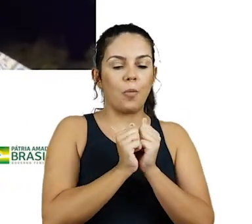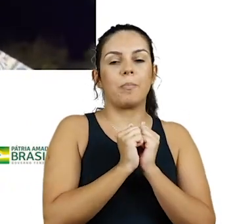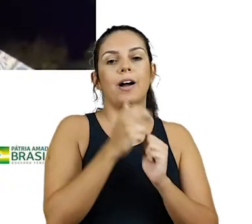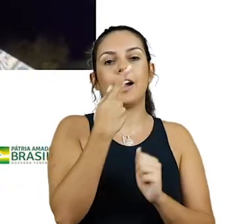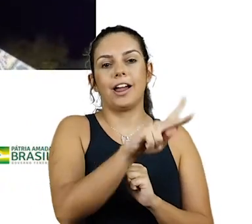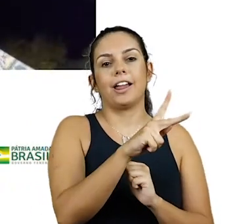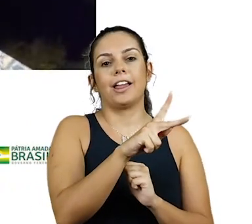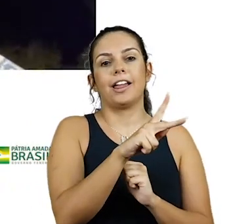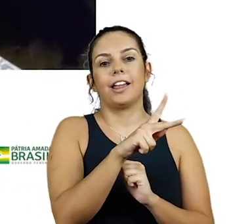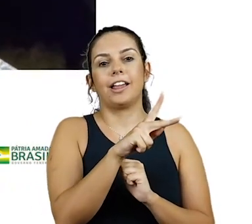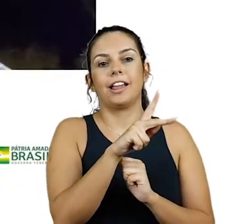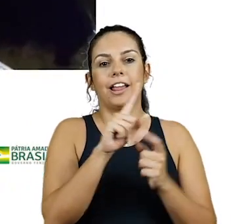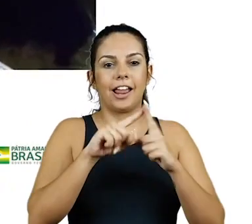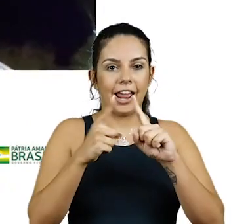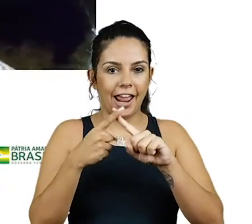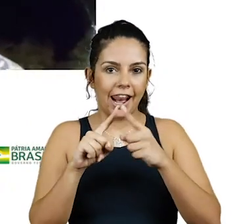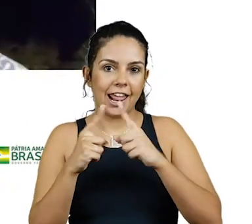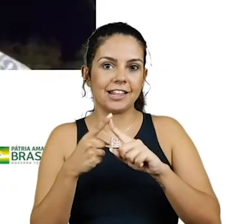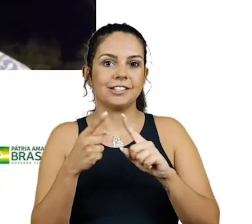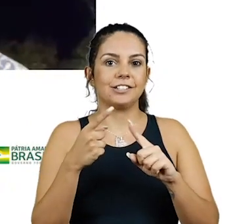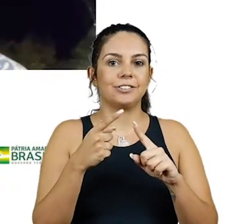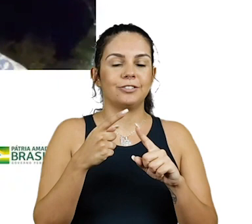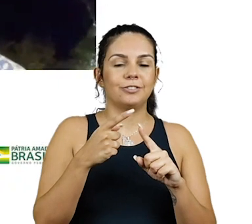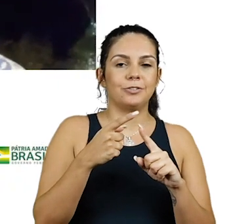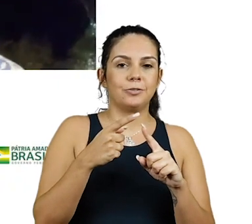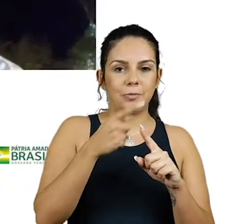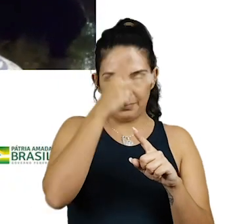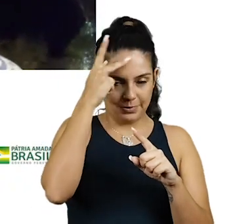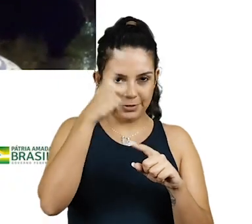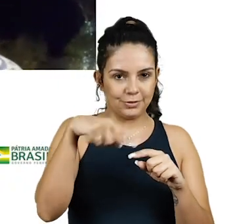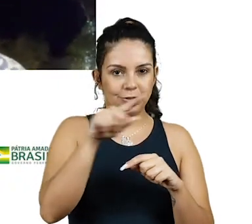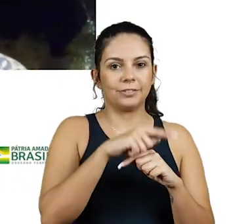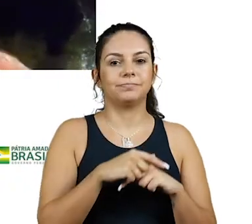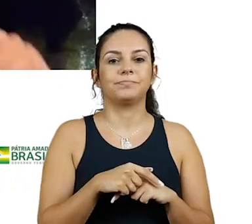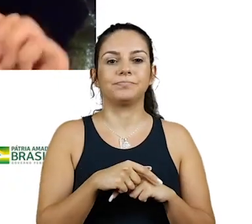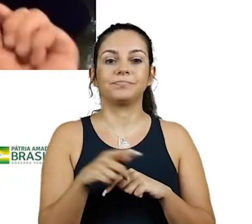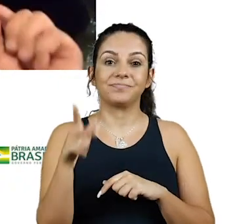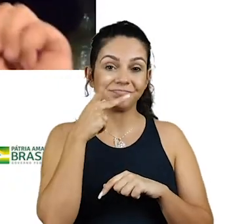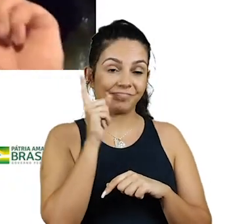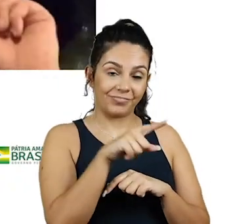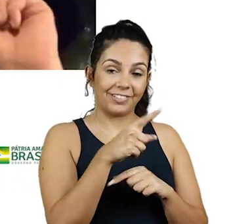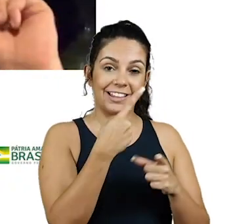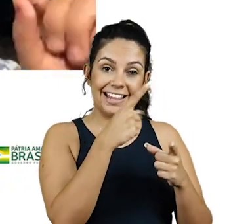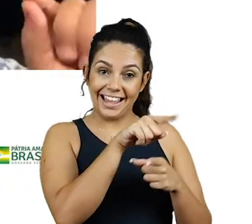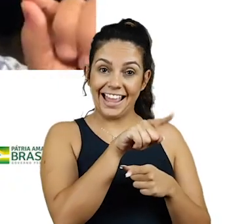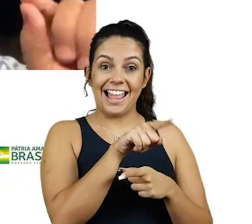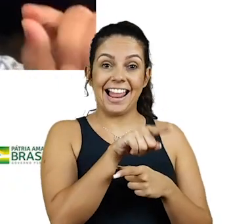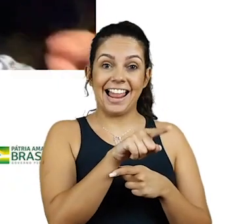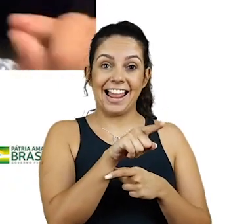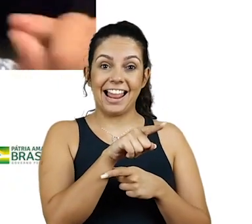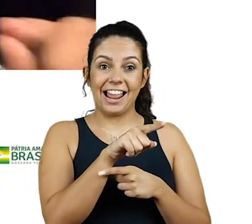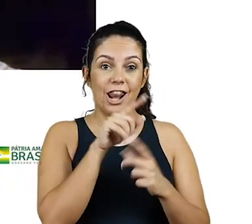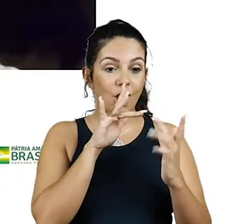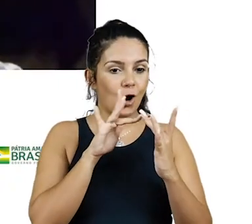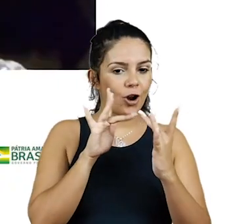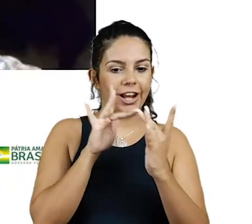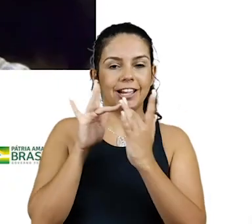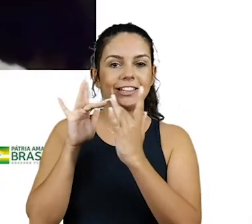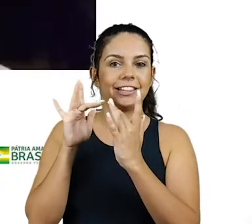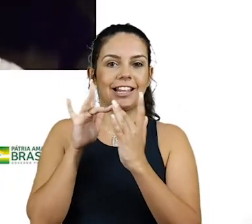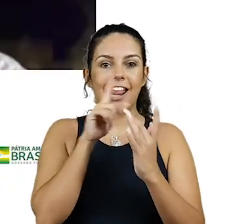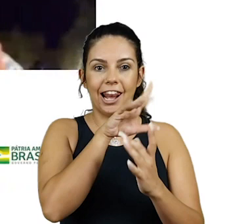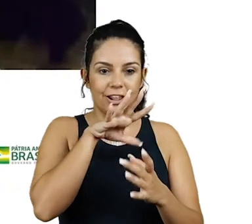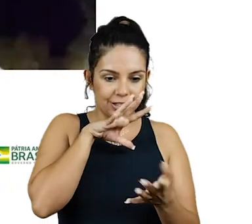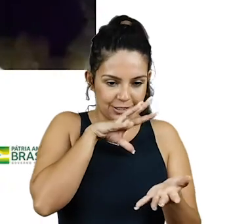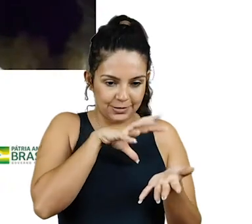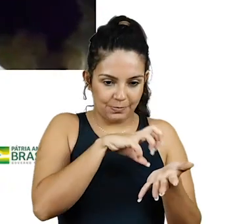os amor, a relação dela com o Vander. Que coisa, né? Então, porque ela é extremamente conectada. Elza é uma